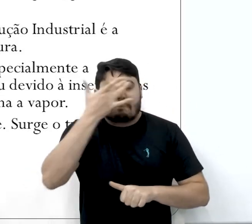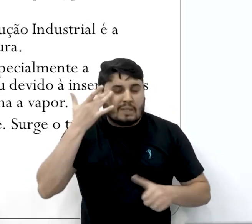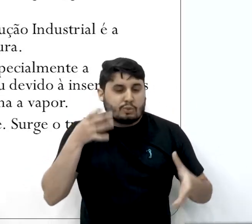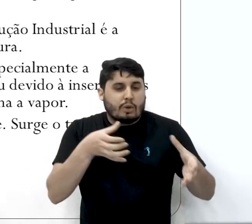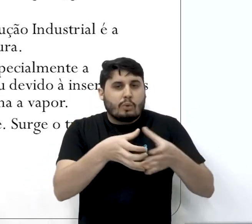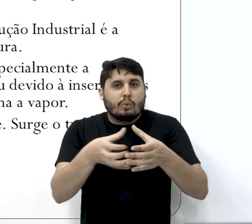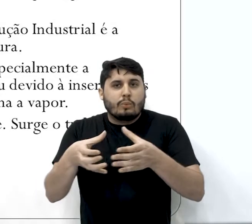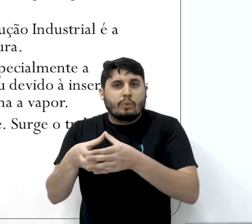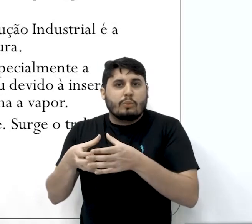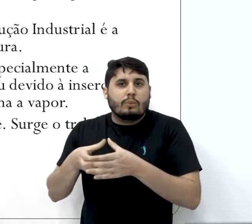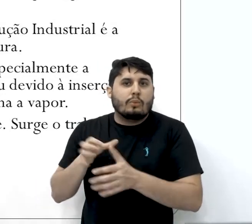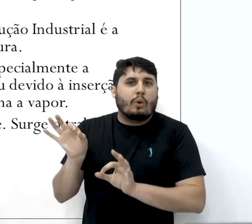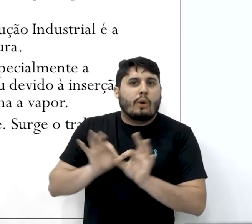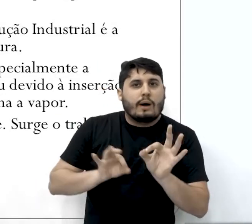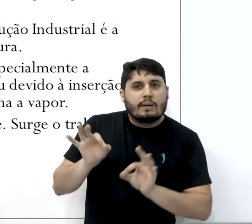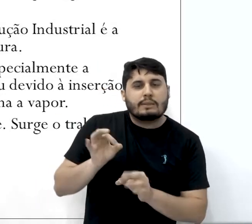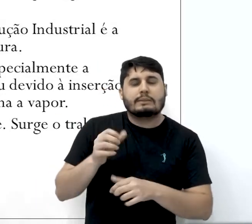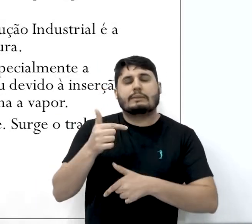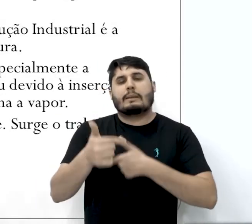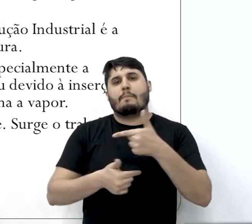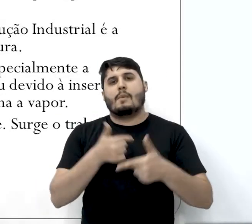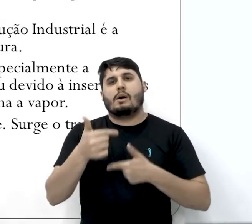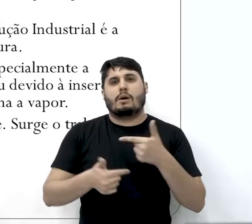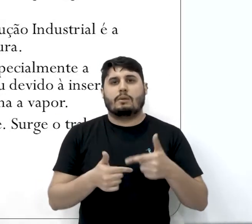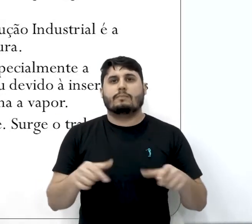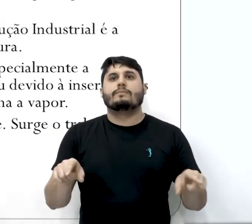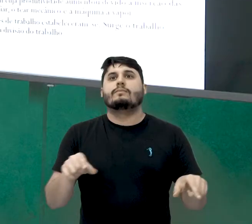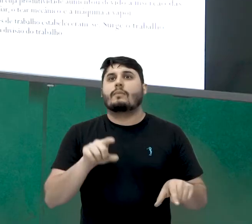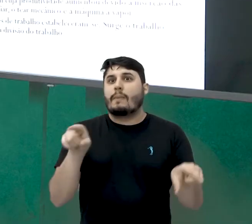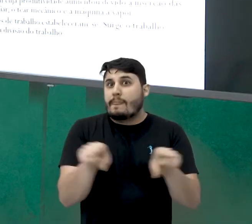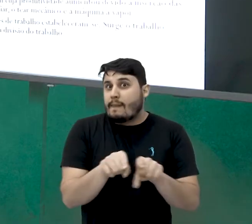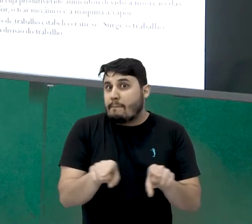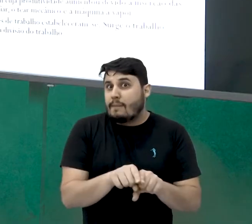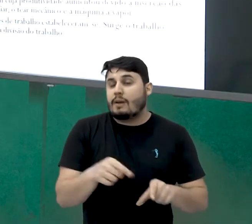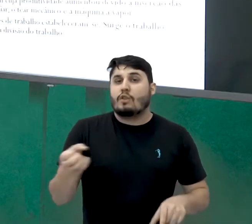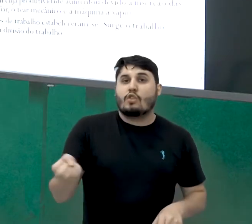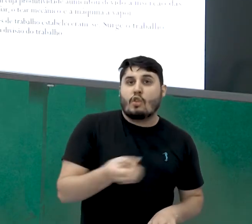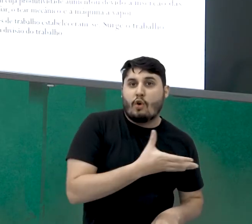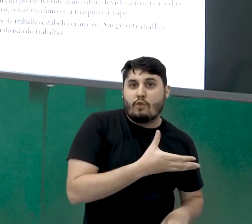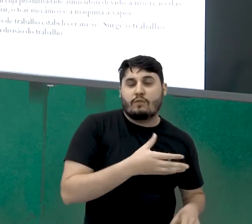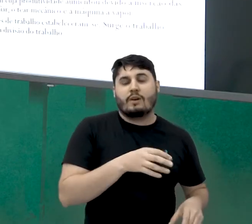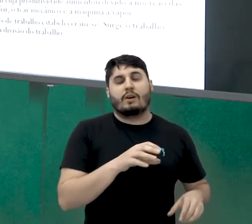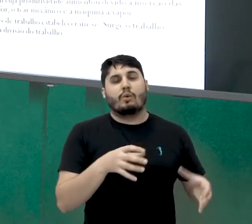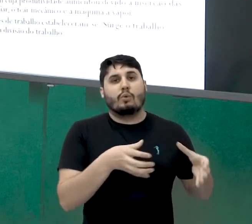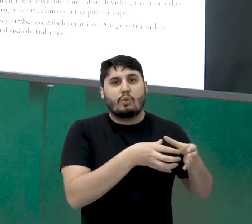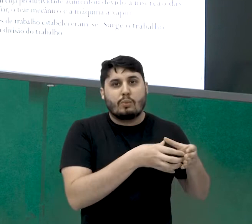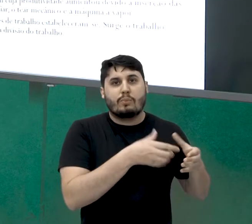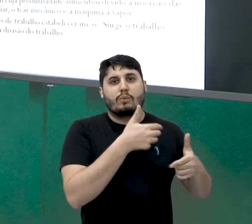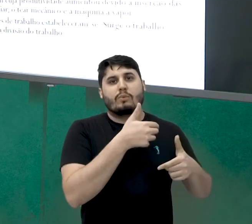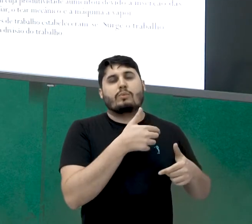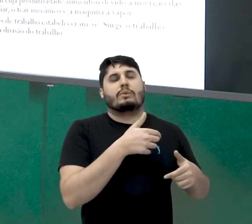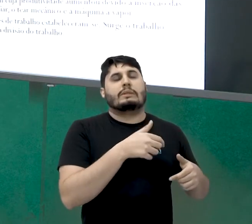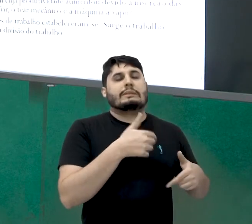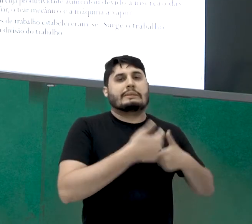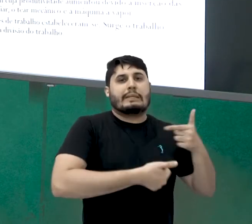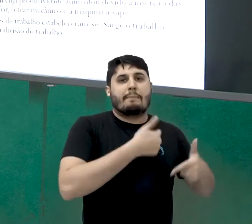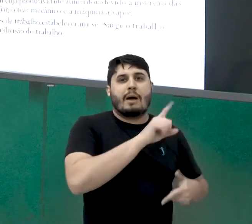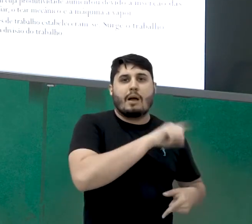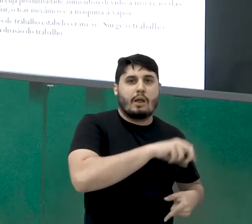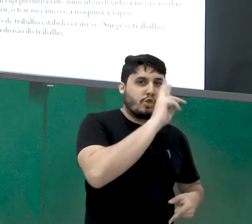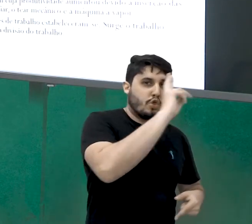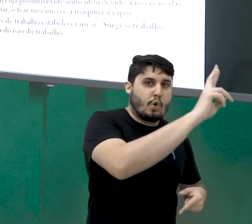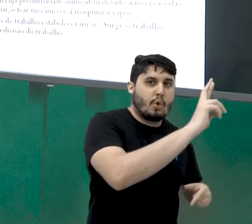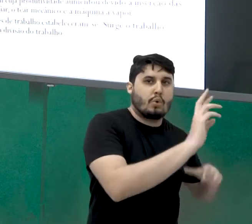de produção, e novas relações de trabalho, a burguesia e o proletariado. Então, você nesse resumo, você